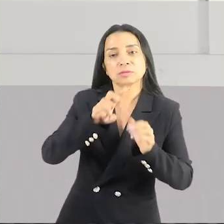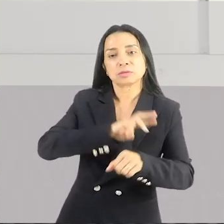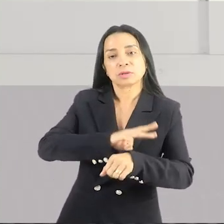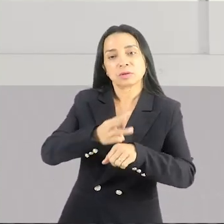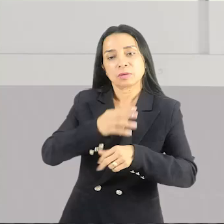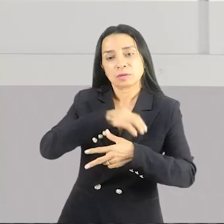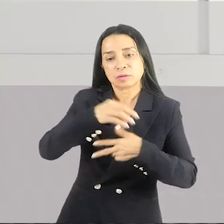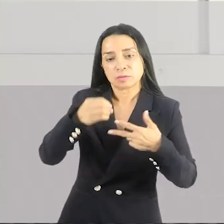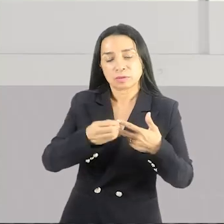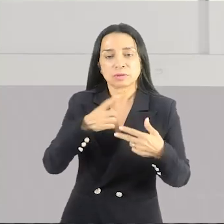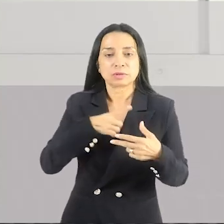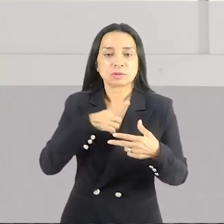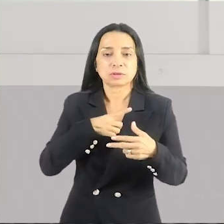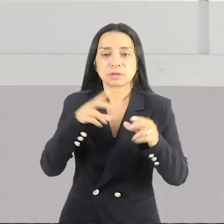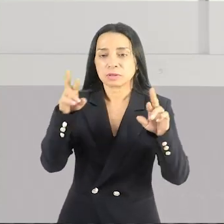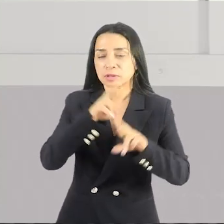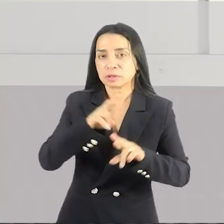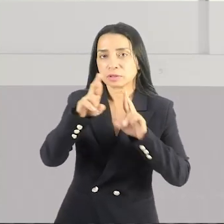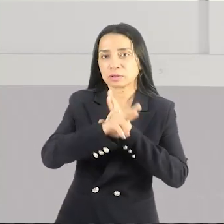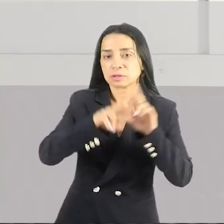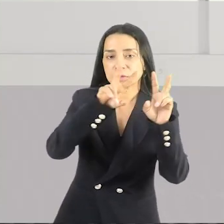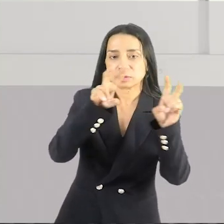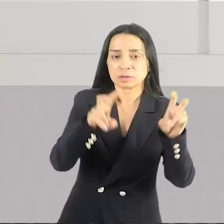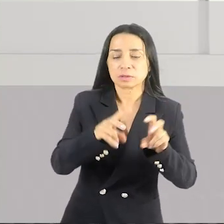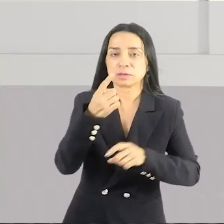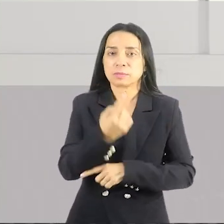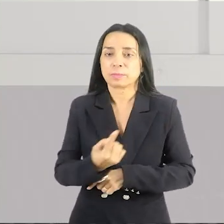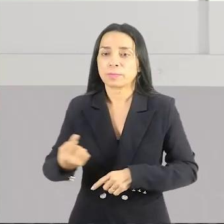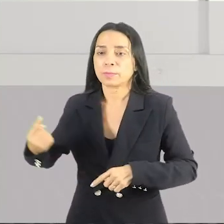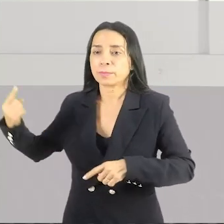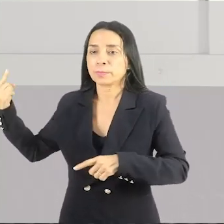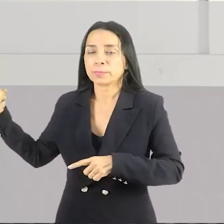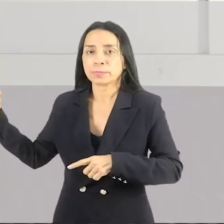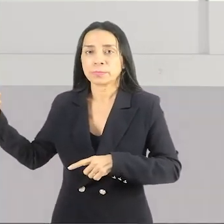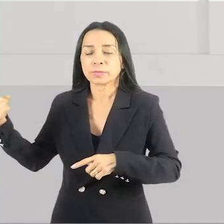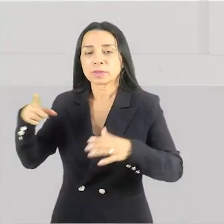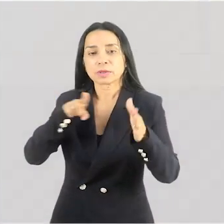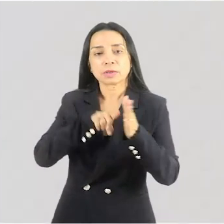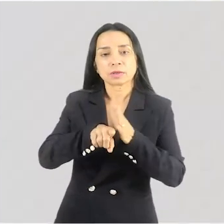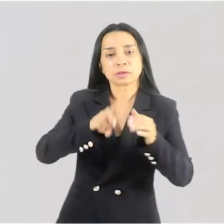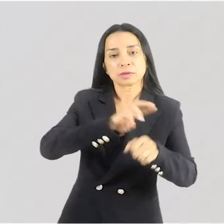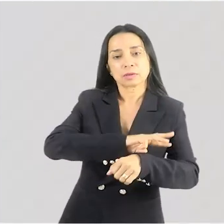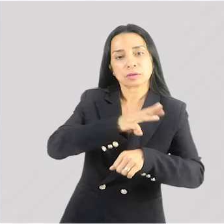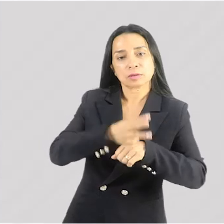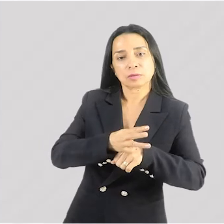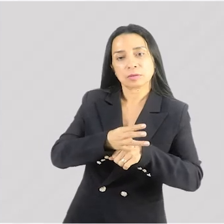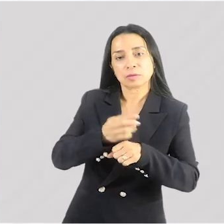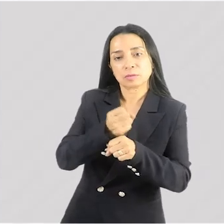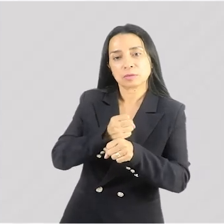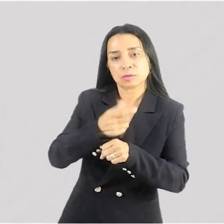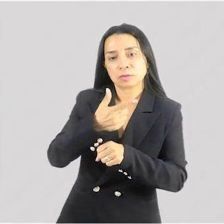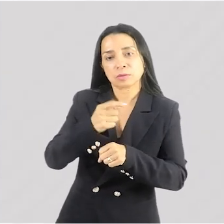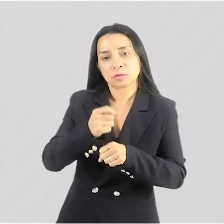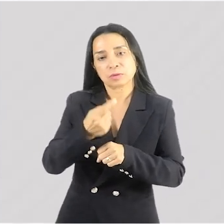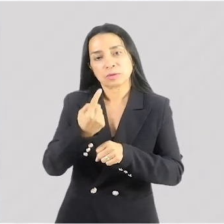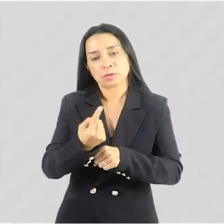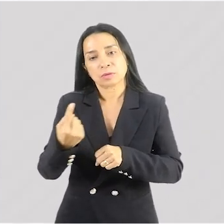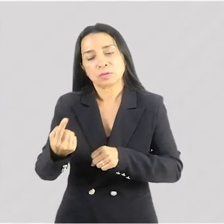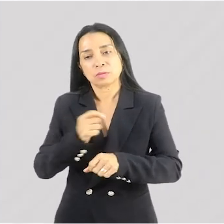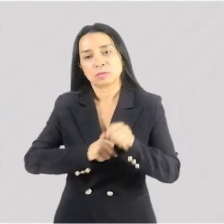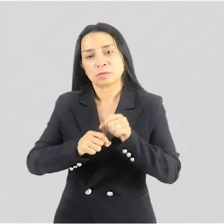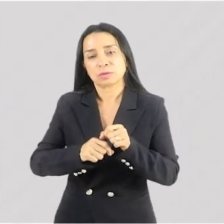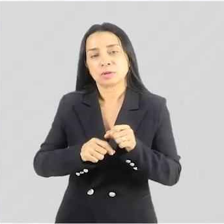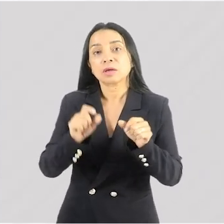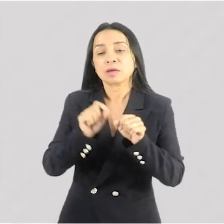tema, tá? Questão da OEMA de 2011. Realizada uma pesquisa na escola Vamos Estudar